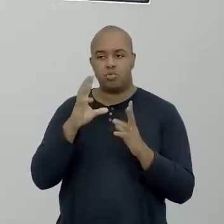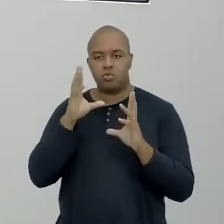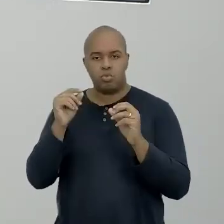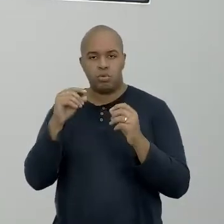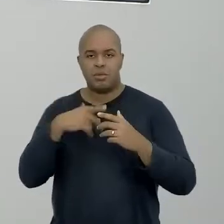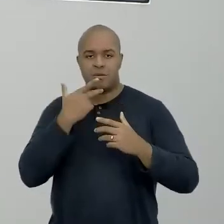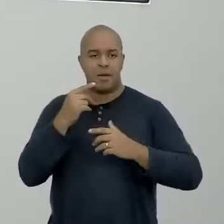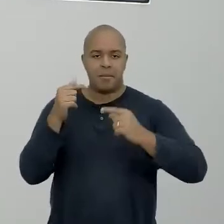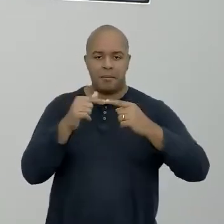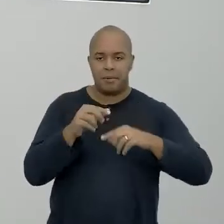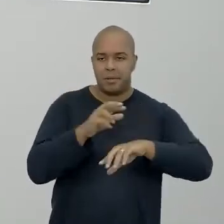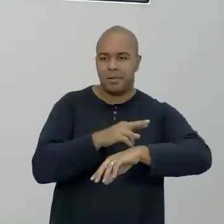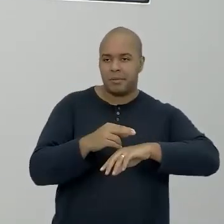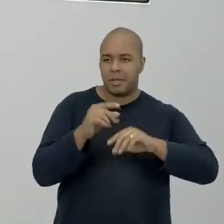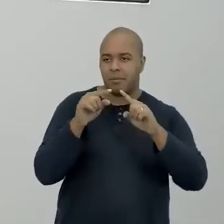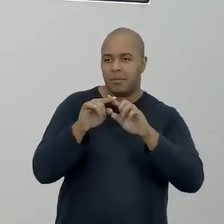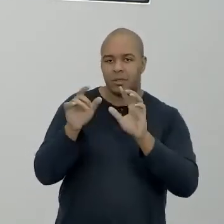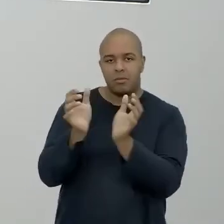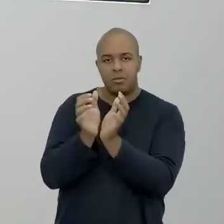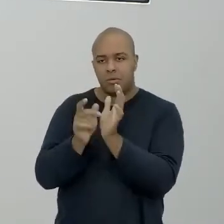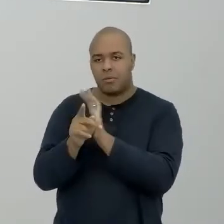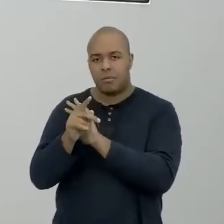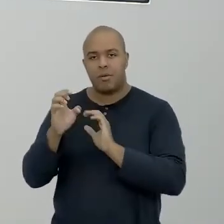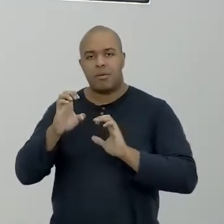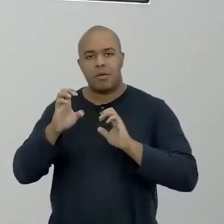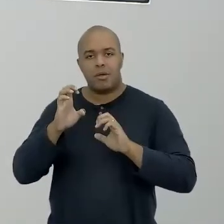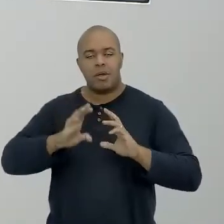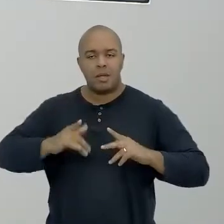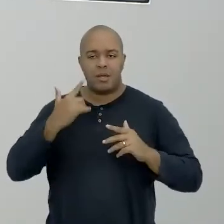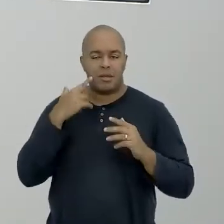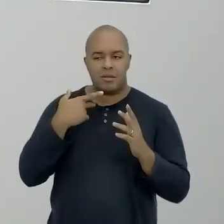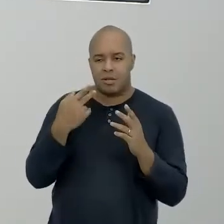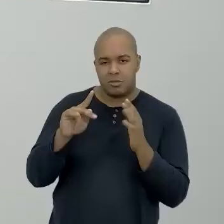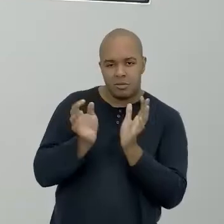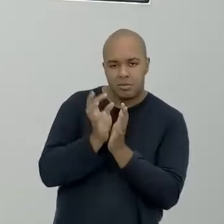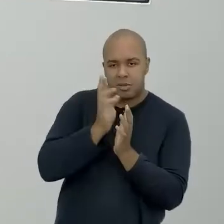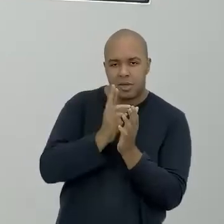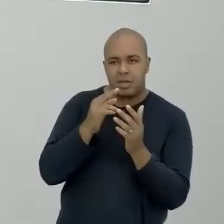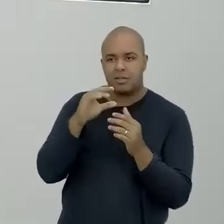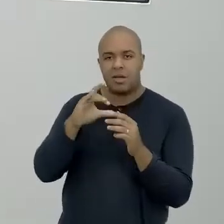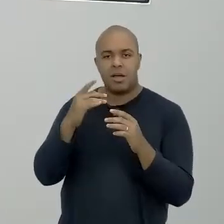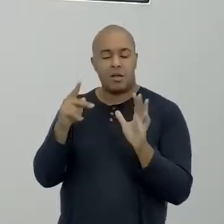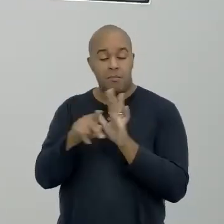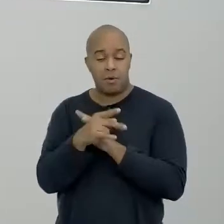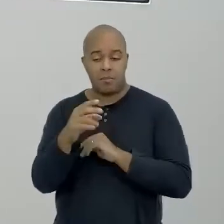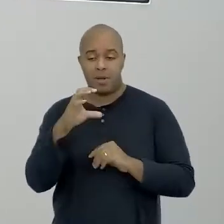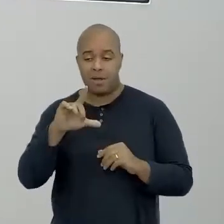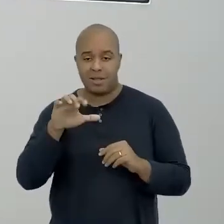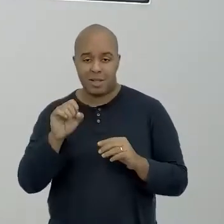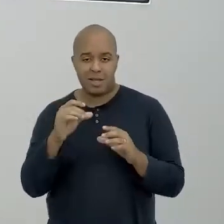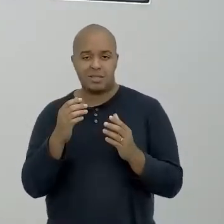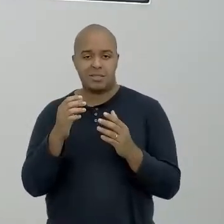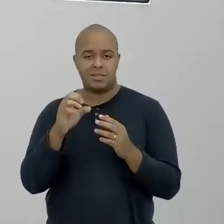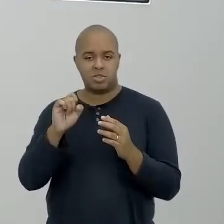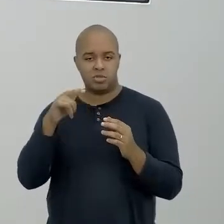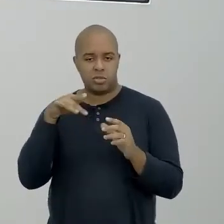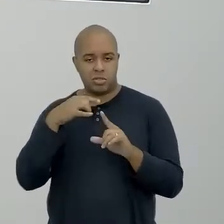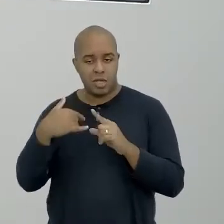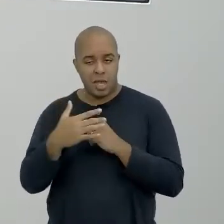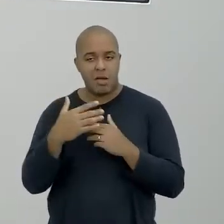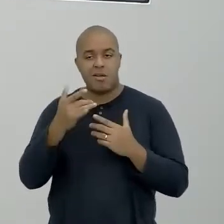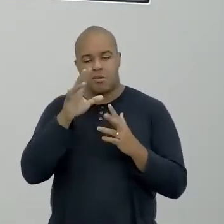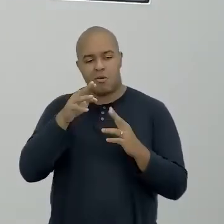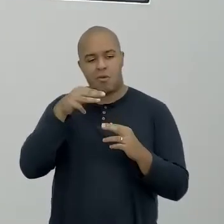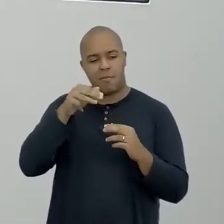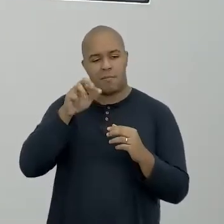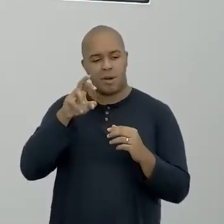que diz respeito ao seu próprio grupo étnico, à sua própria classe social, enfim. Então, quando Marx